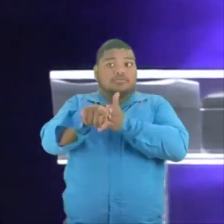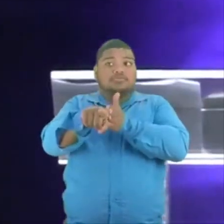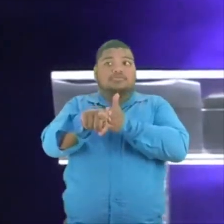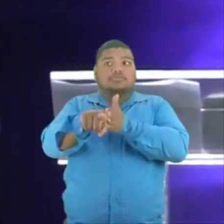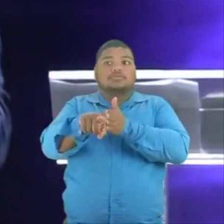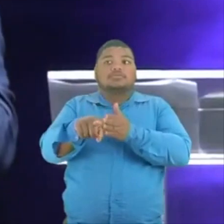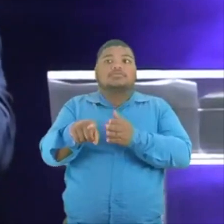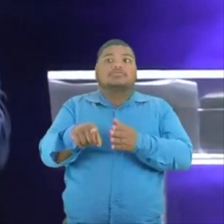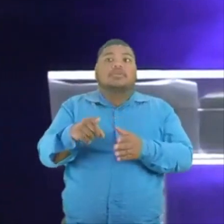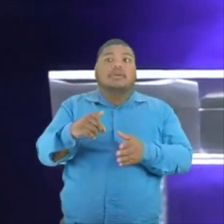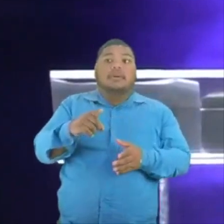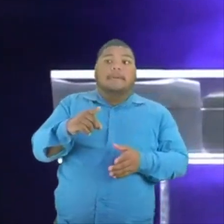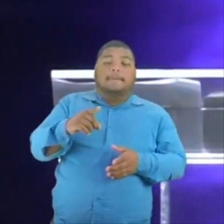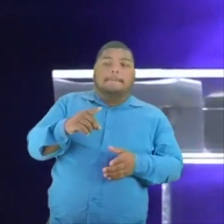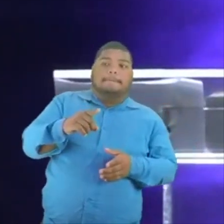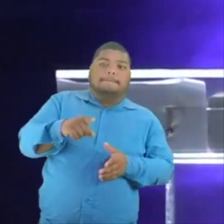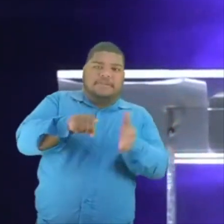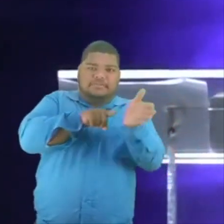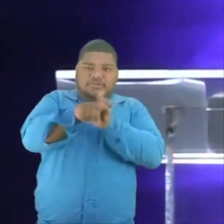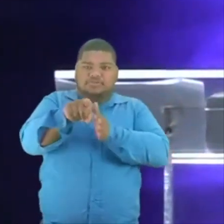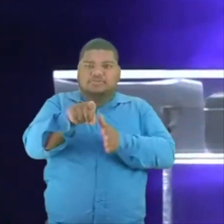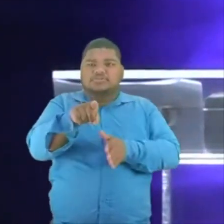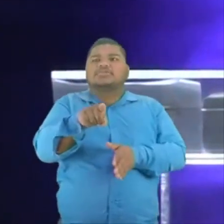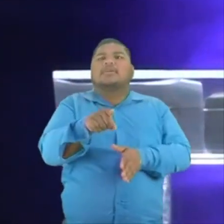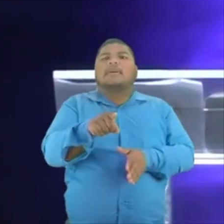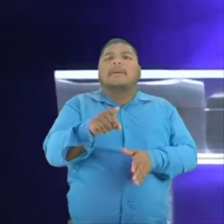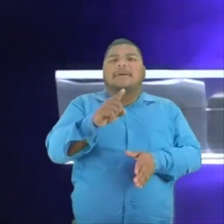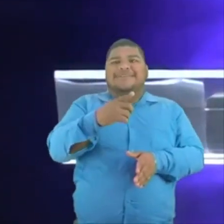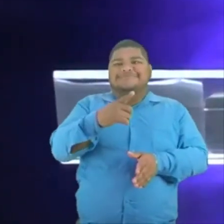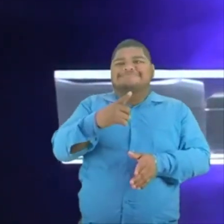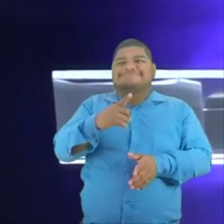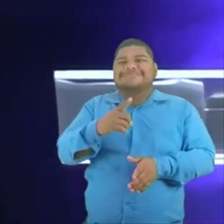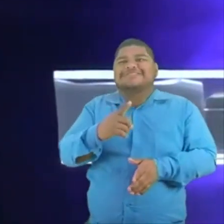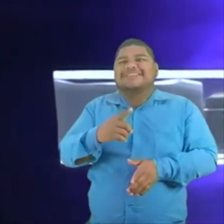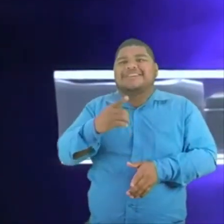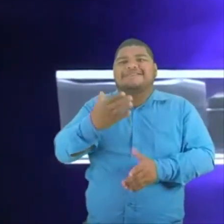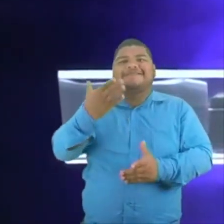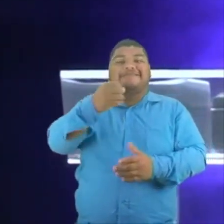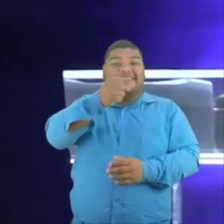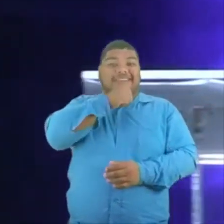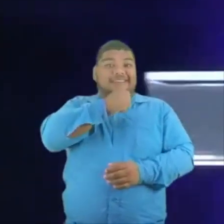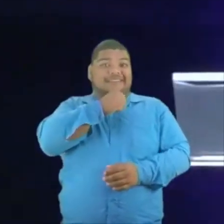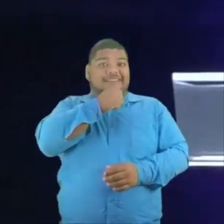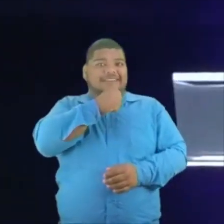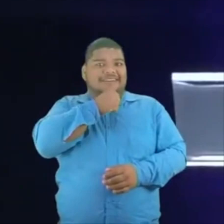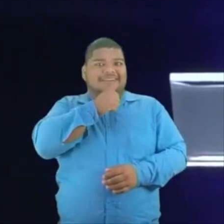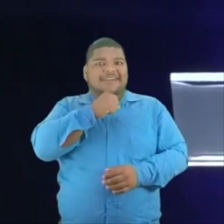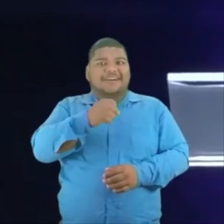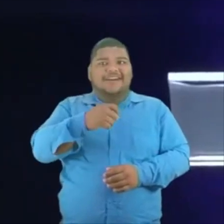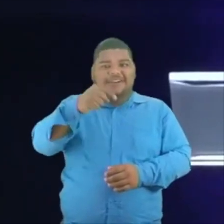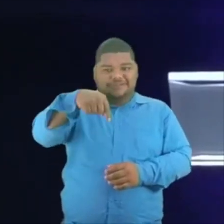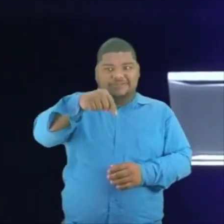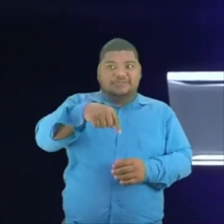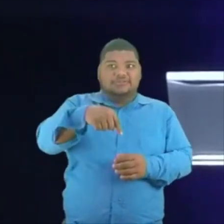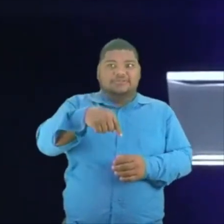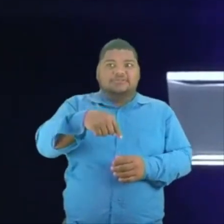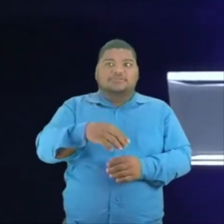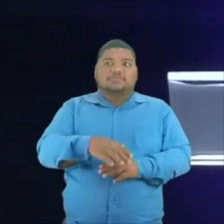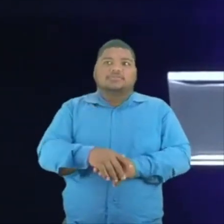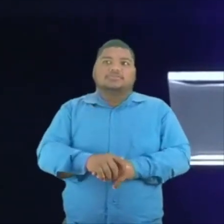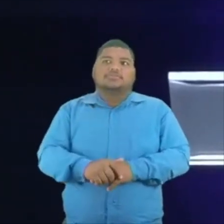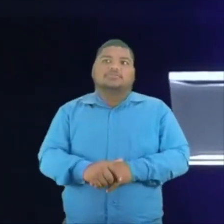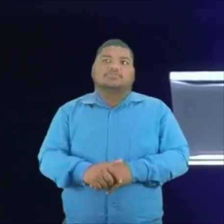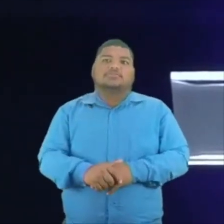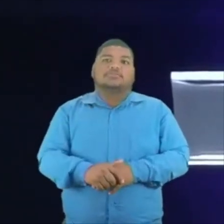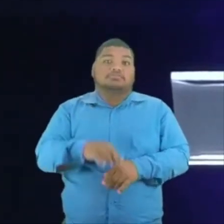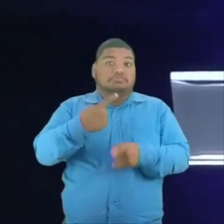de pessoas que são as pessoas mais antigas dessa igreja. Porque antes do nosso pastor, tinha um outro pastor